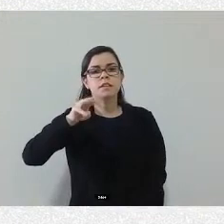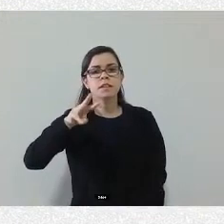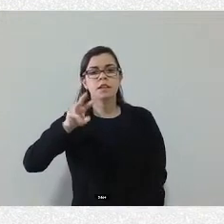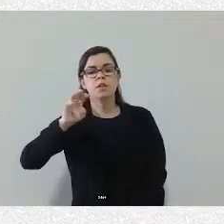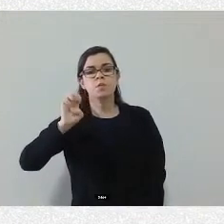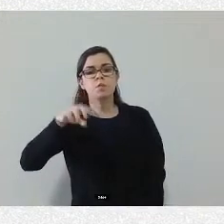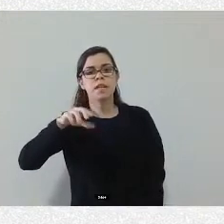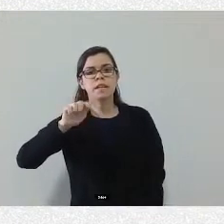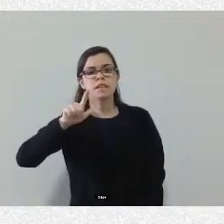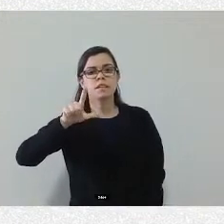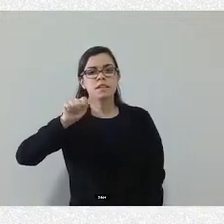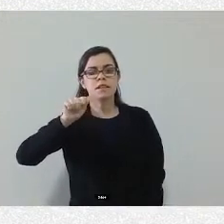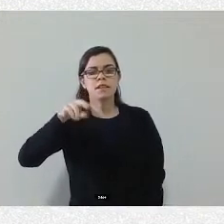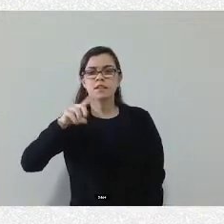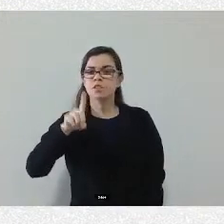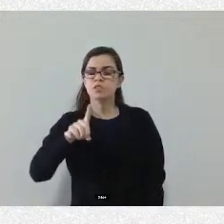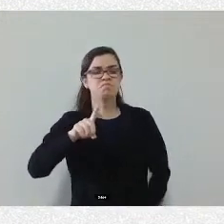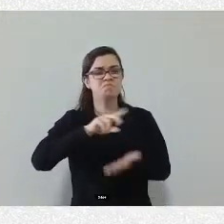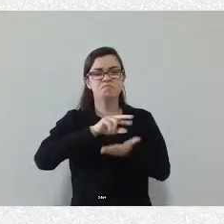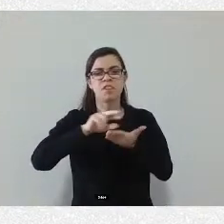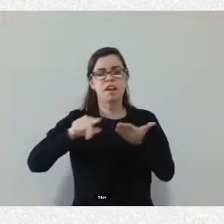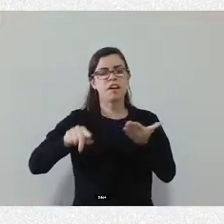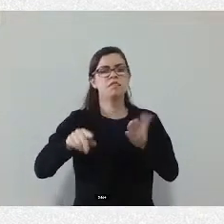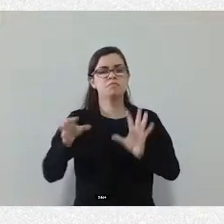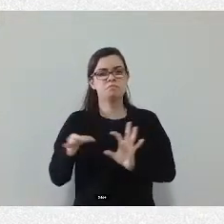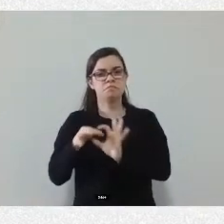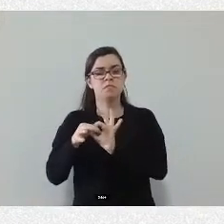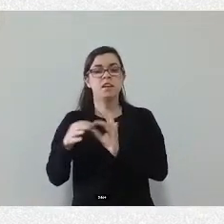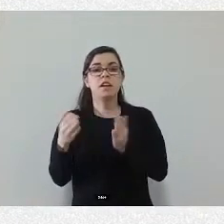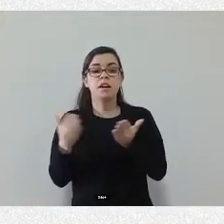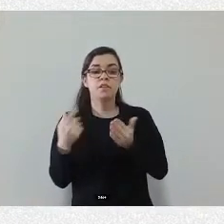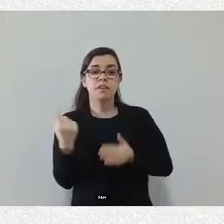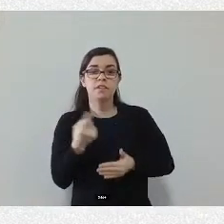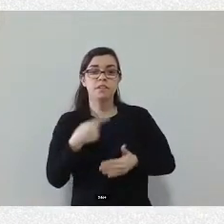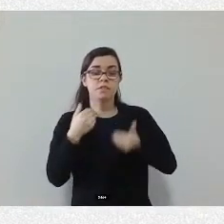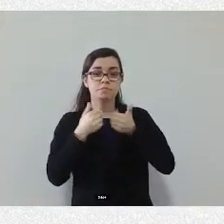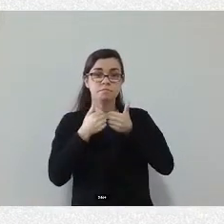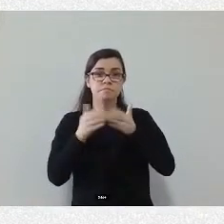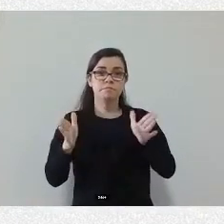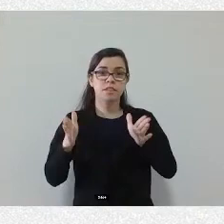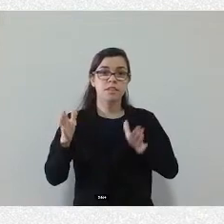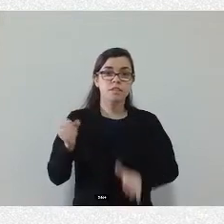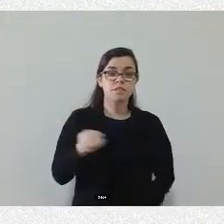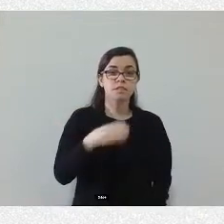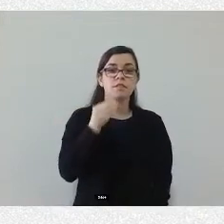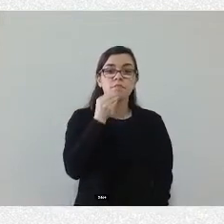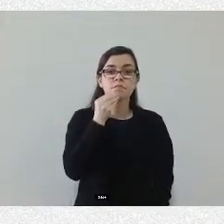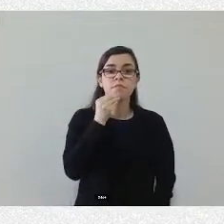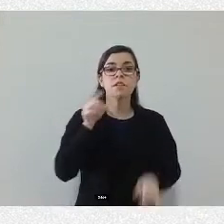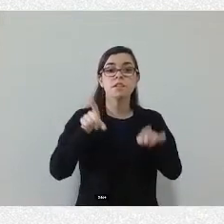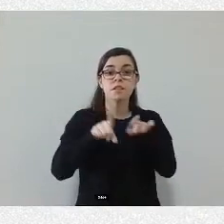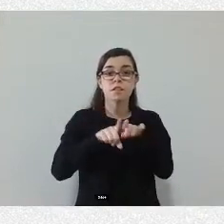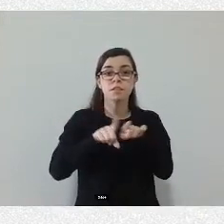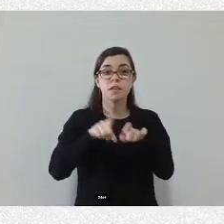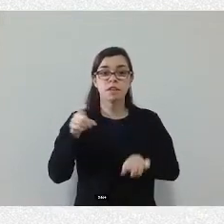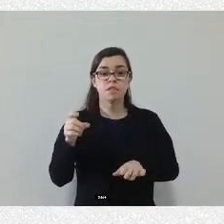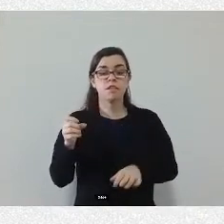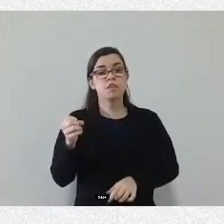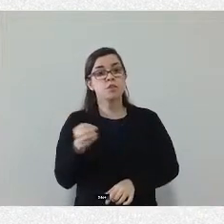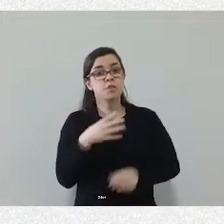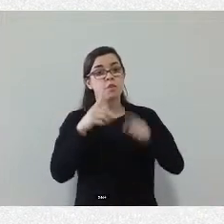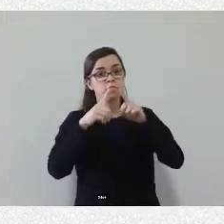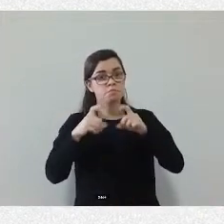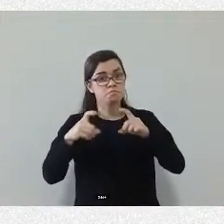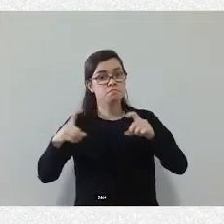Nós estamos abertos, gente, estamos abertos para novas oportunidades, estamos abertos para inovação, abertos para o desenvolvimento de novas